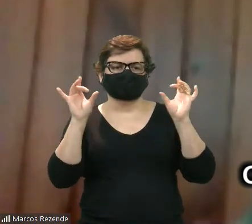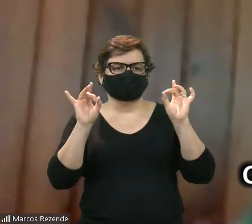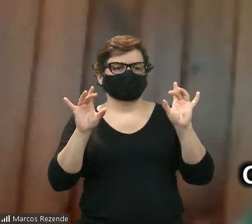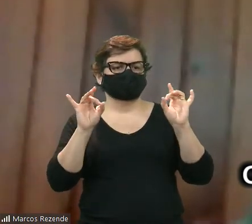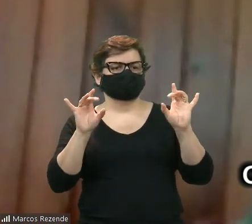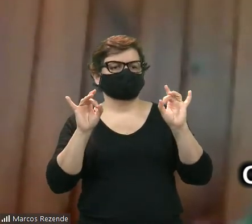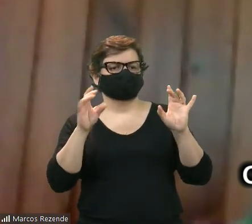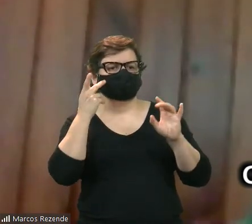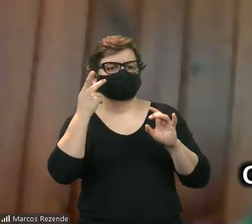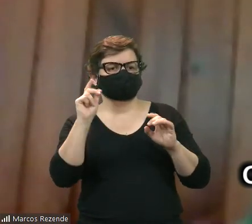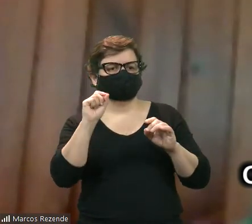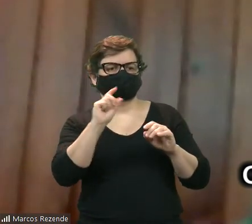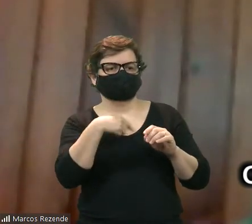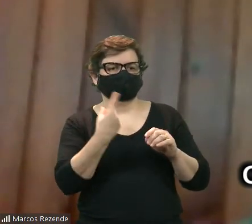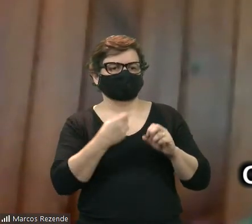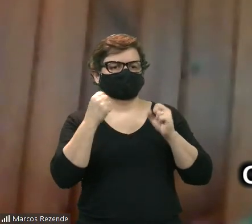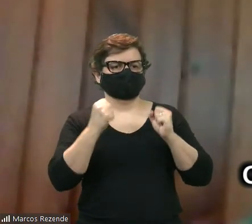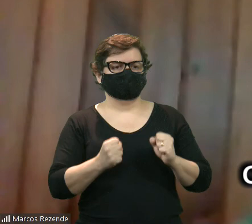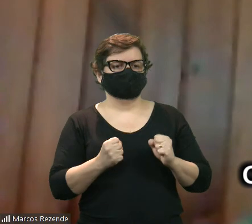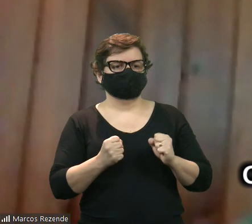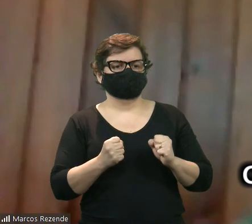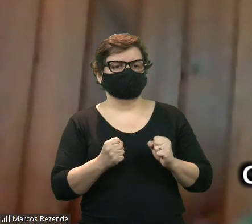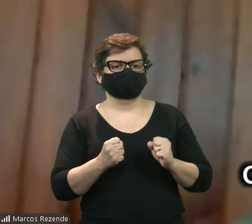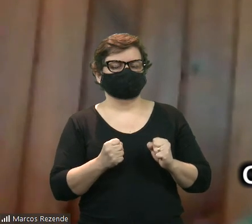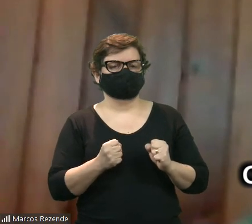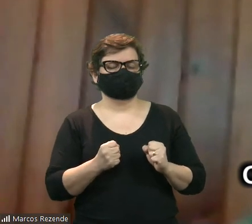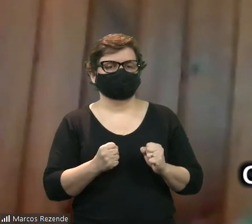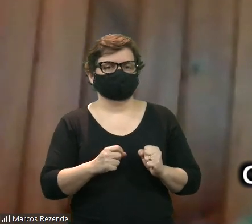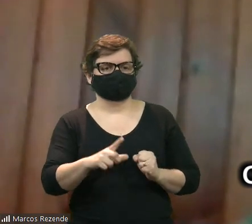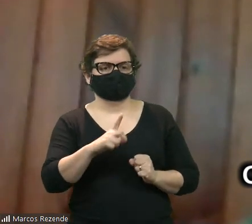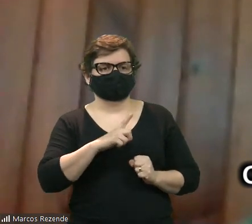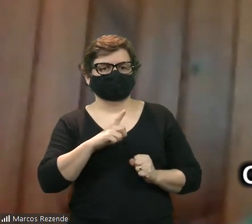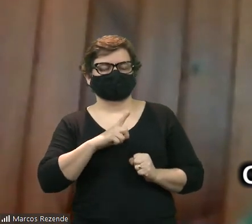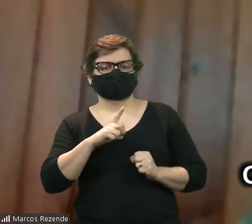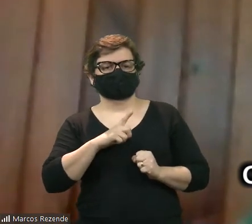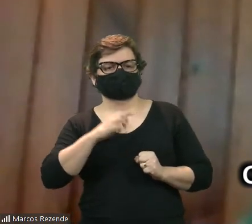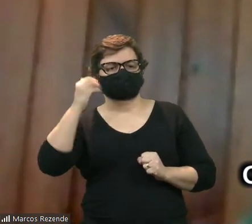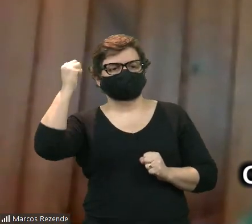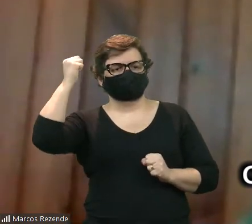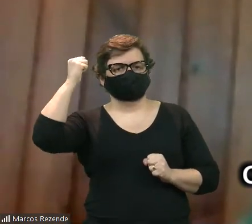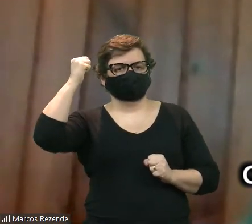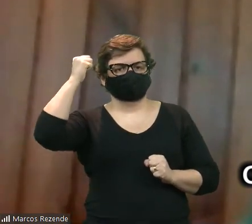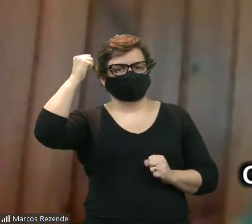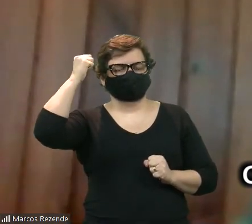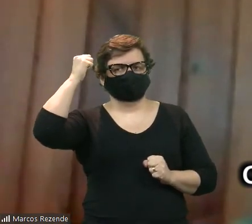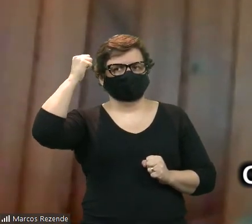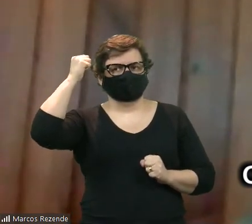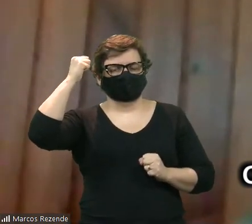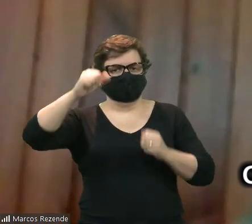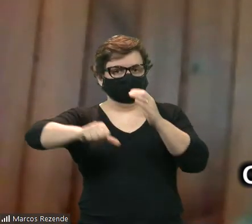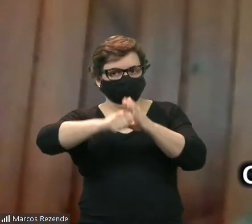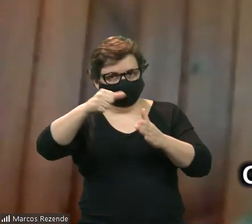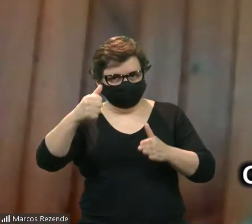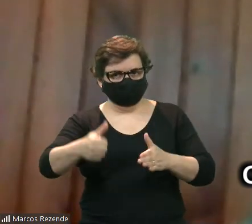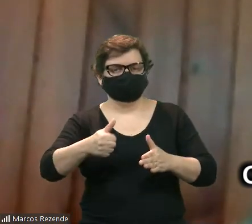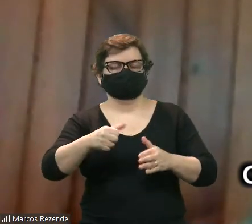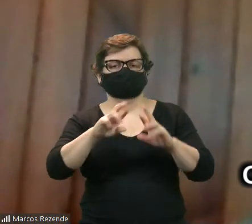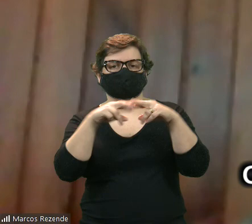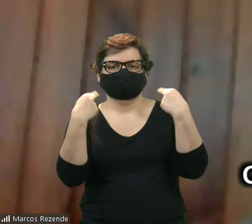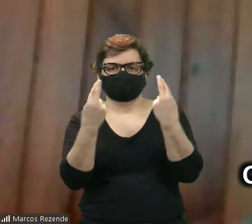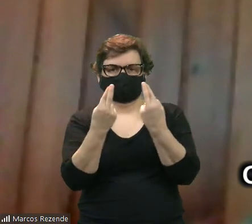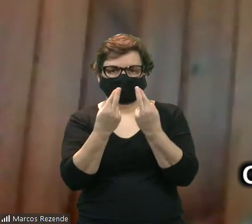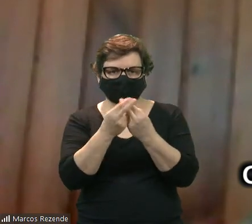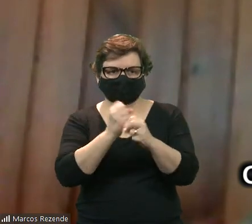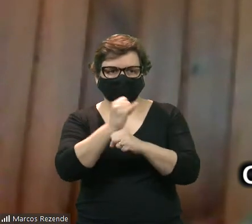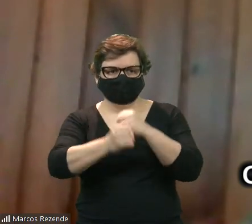especial para que nós pudéssemos obter o sucesso de termos a primeira sessão remota da história dessa